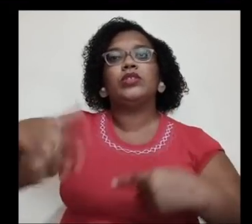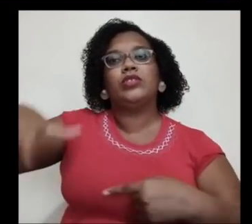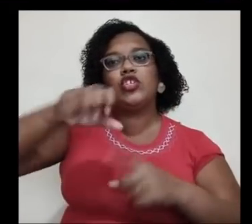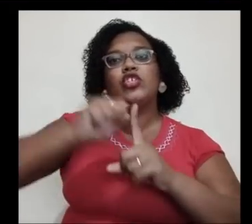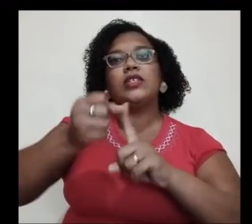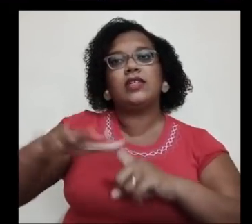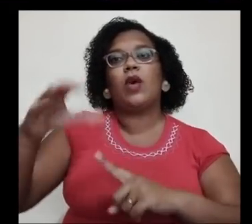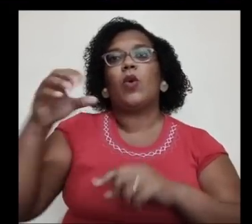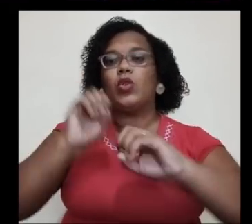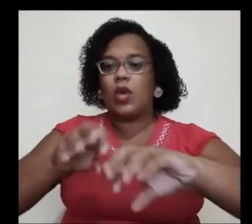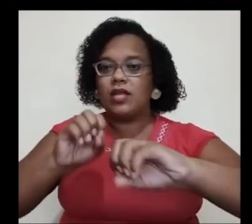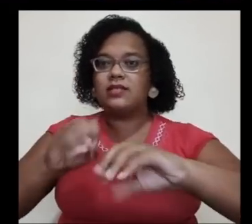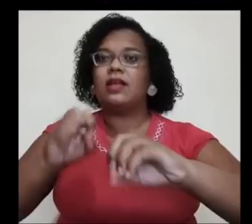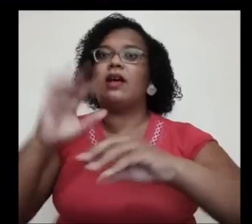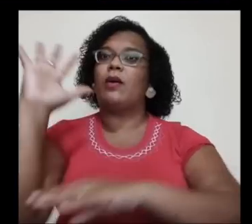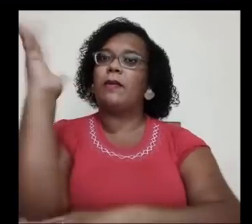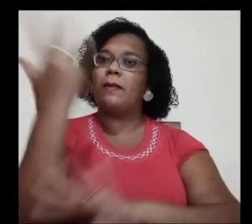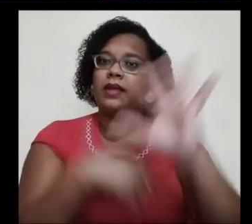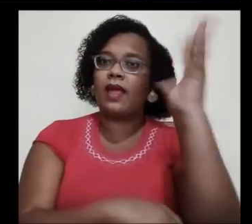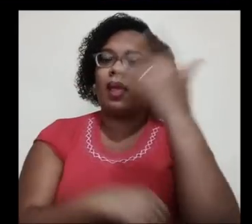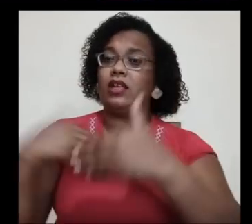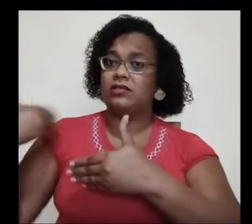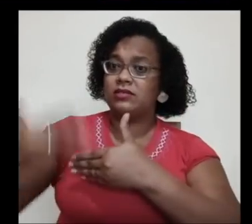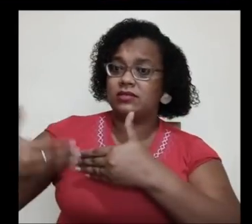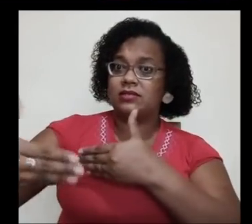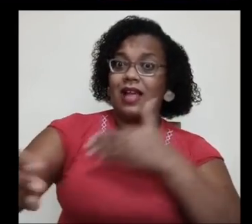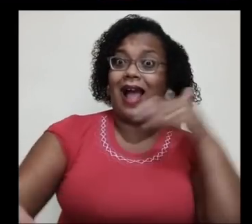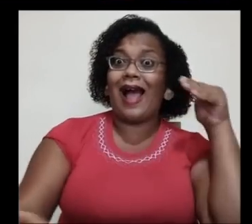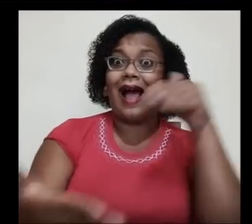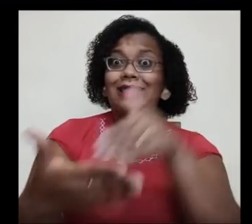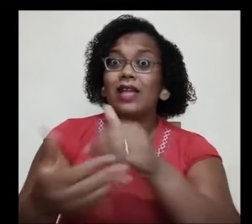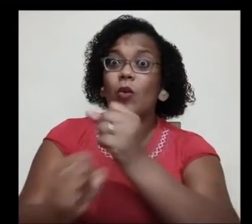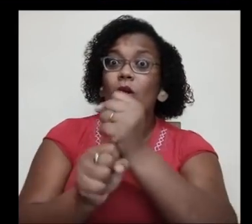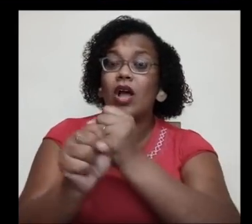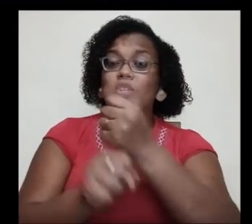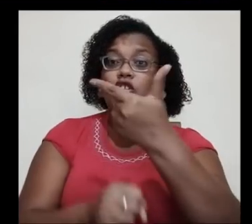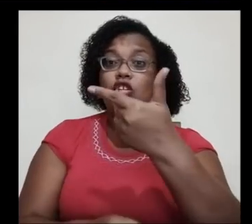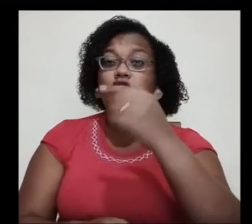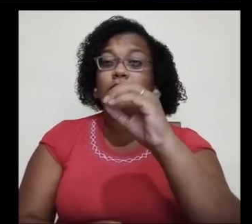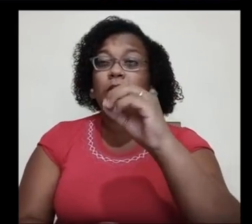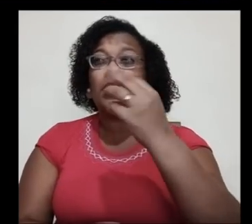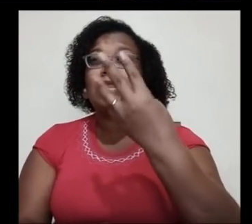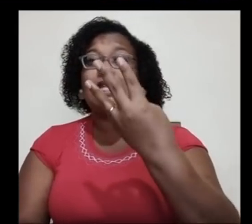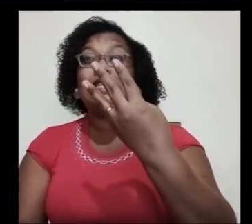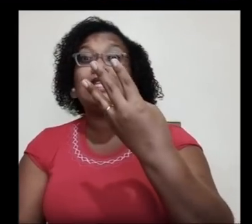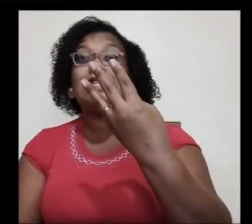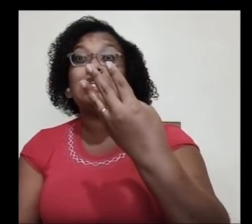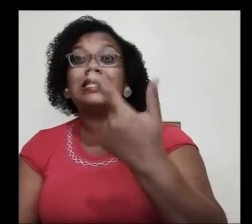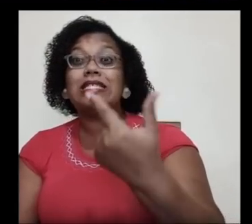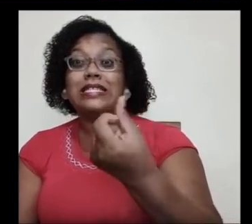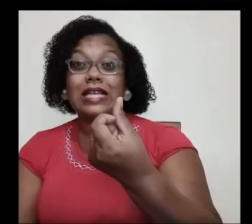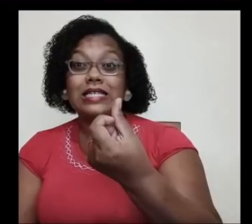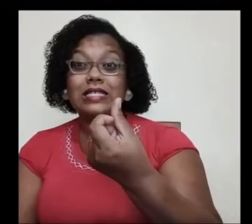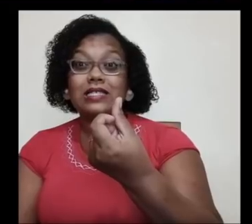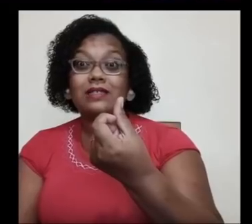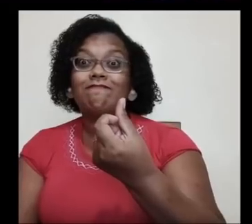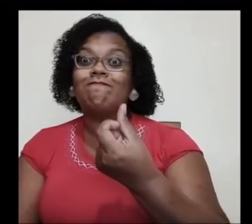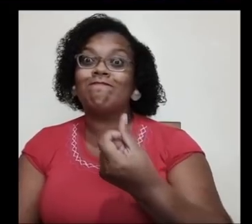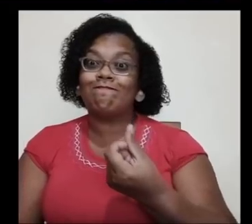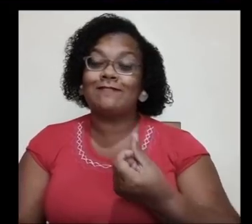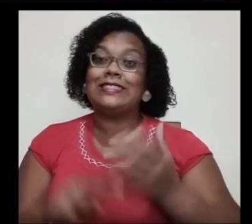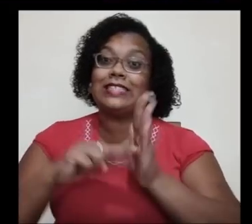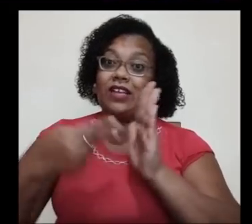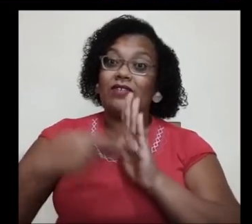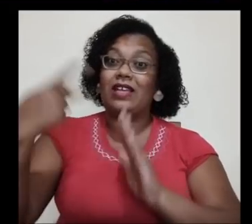2036 significa que o Brasil vai, se essa emenda constitucional não for revogada, vai ter uma dificuldade muito grande